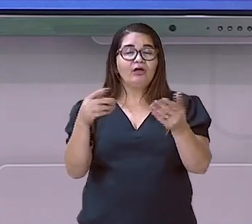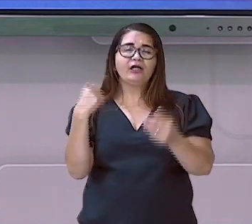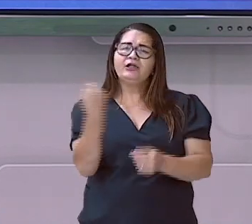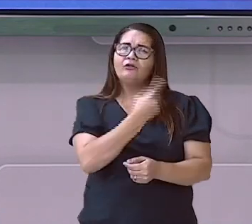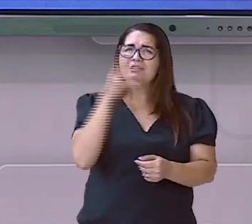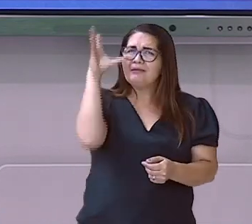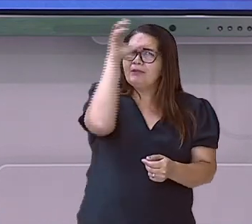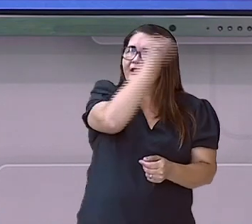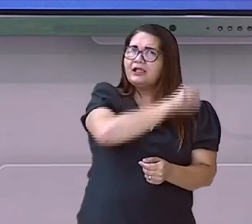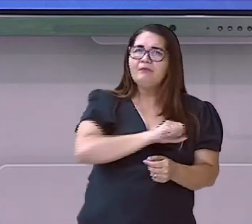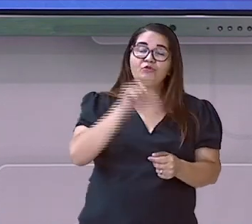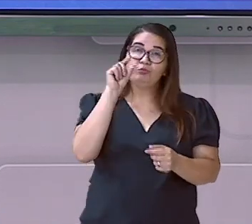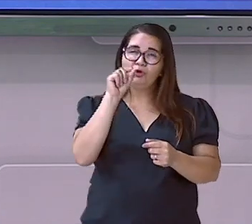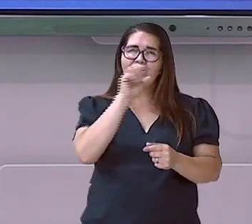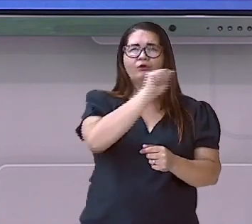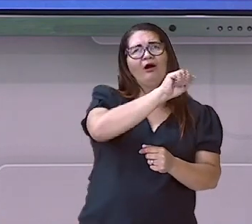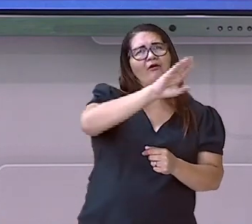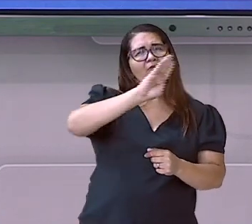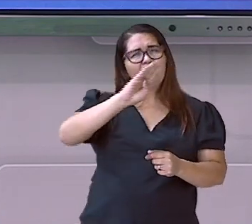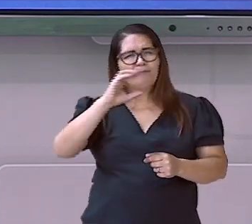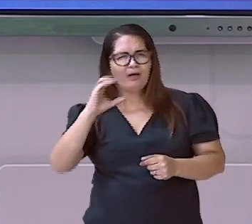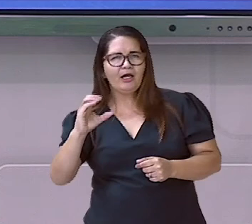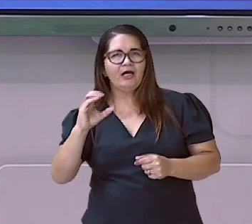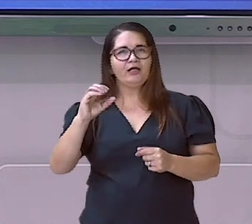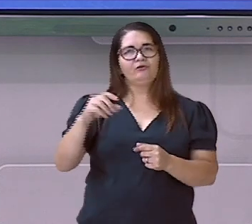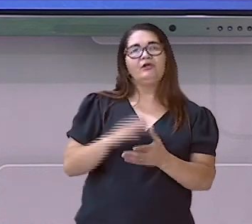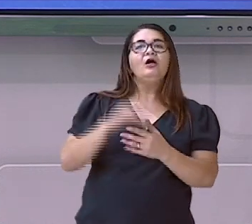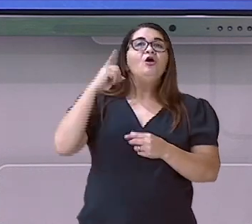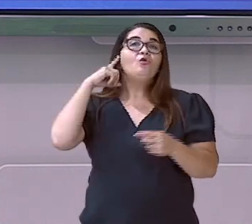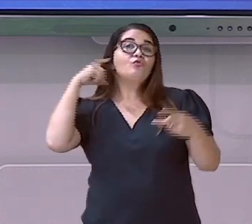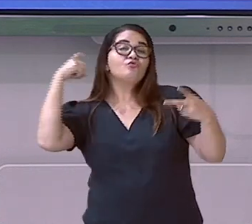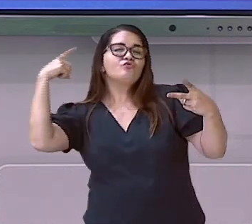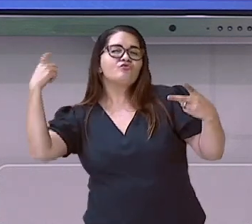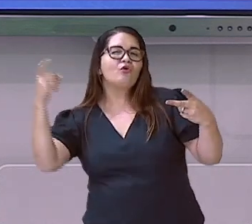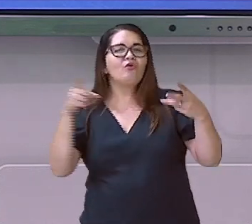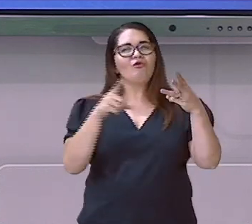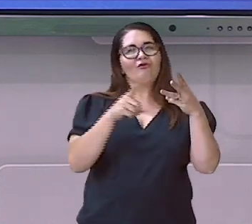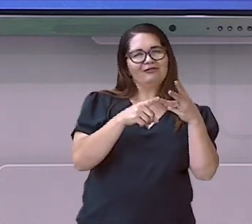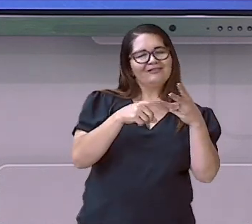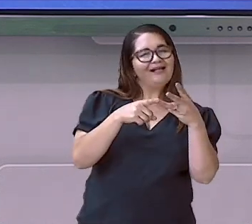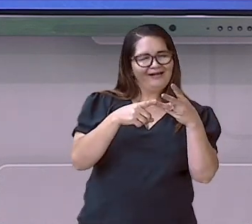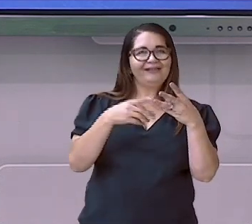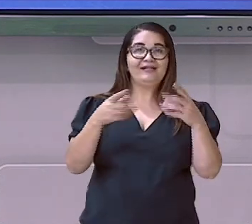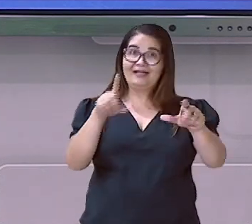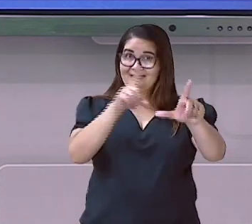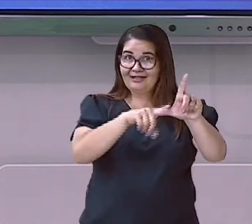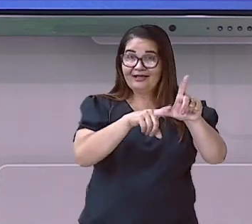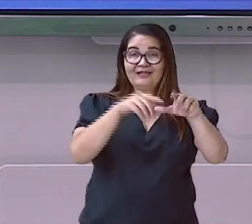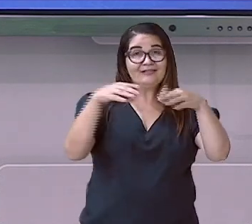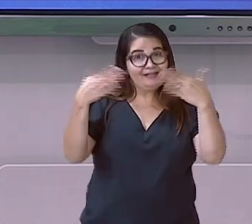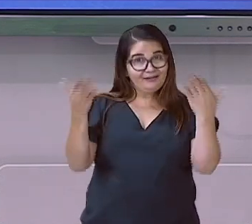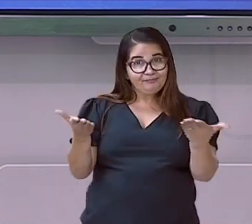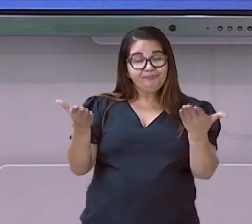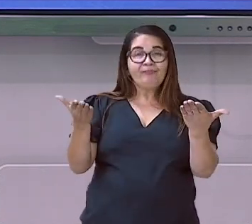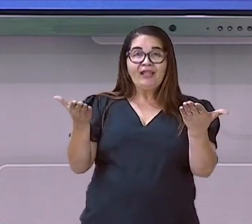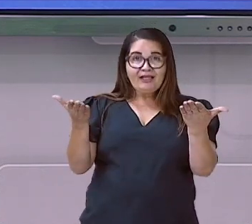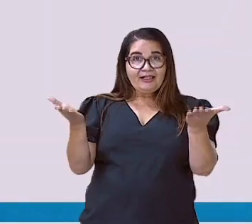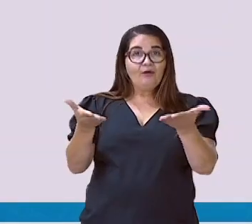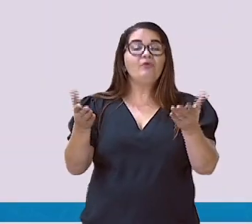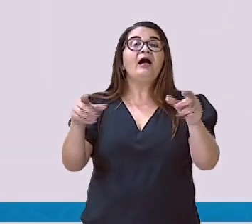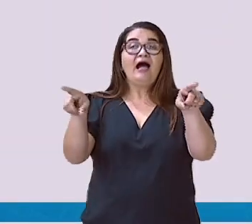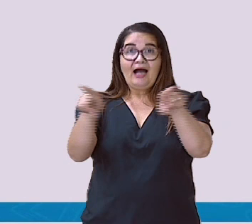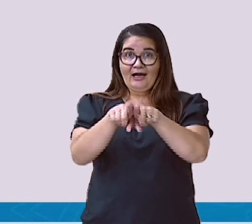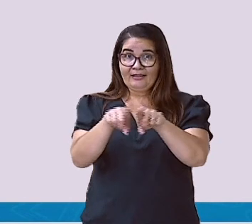fonemas, agora é com vocês. Vamos ver a atividade para a casa de hoje? Em seu